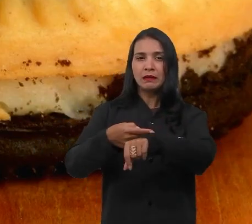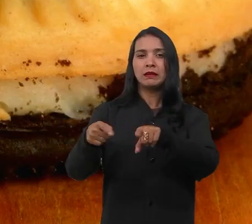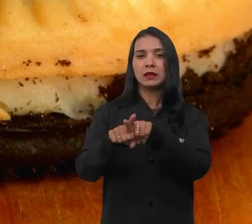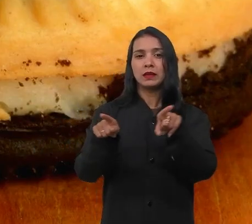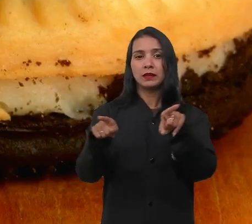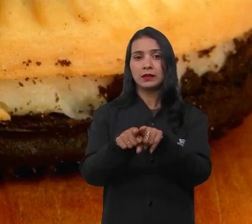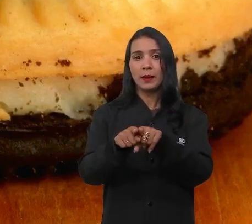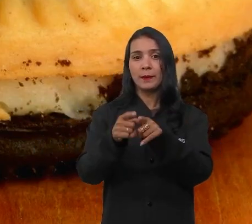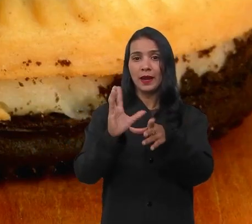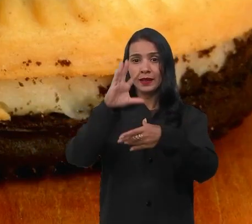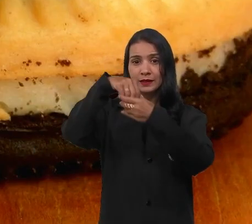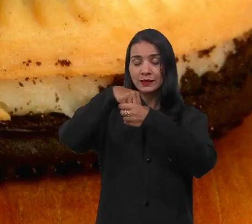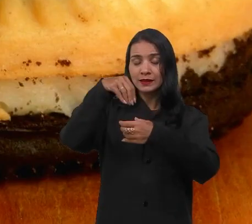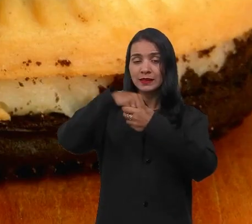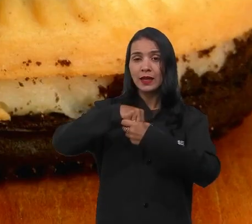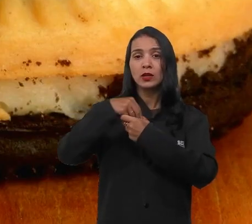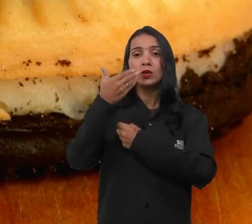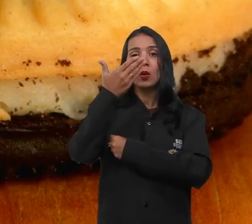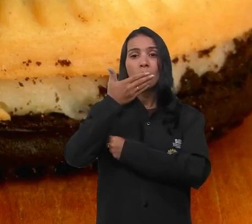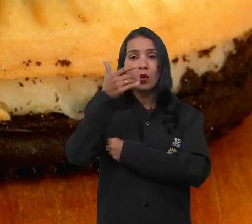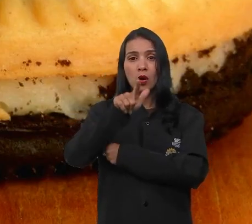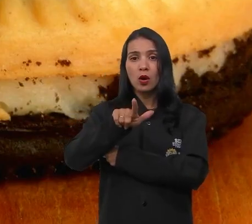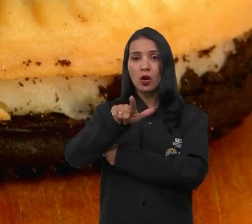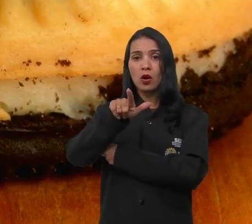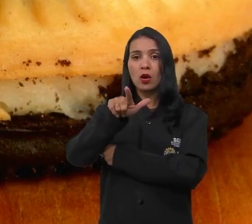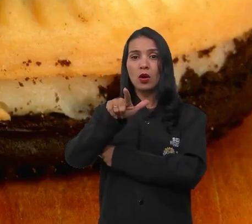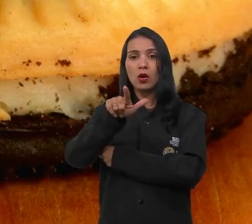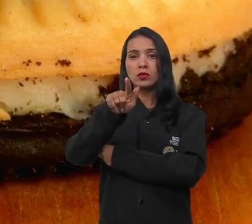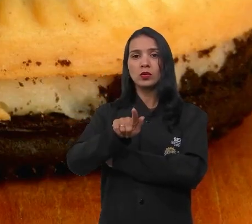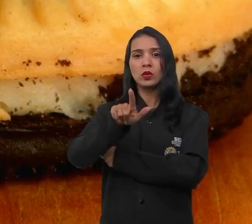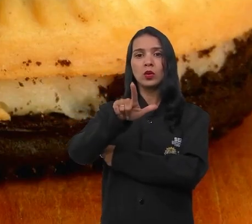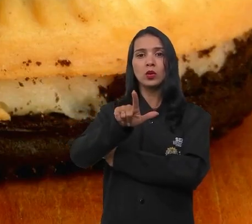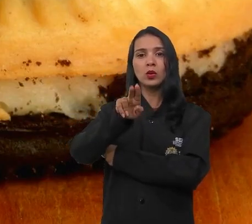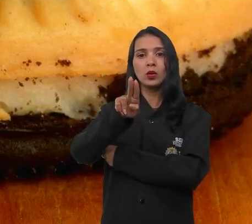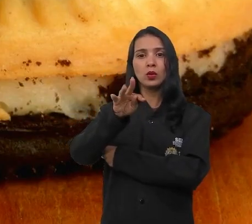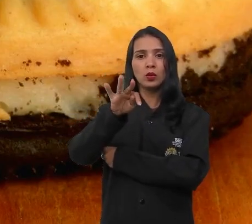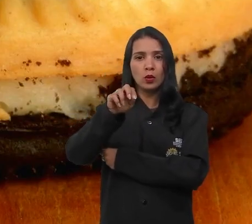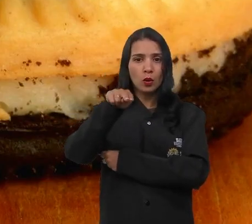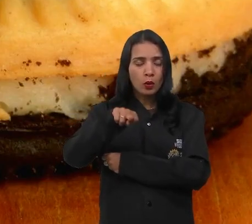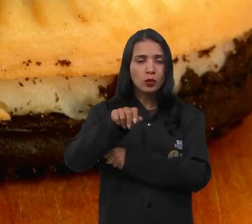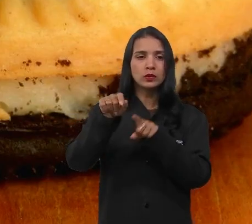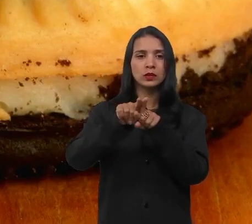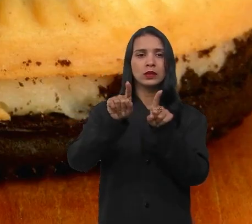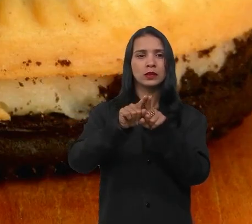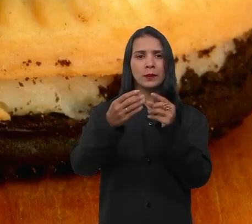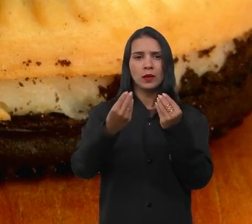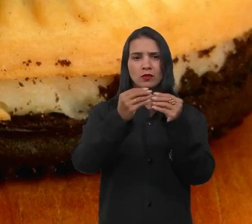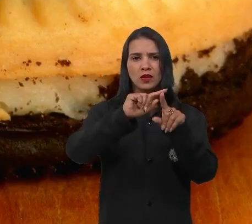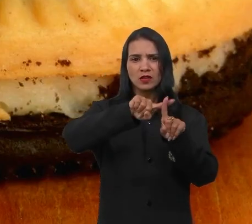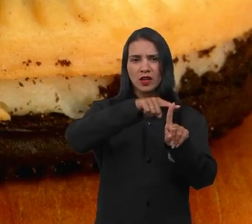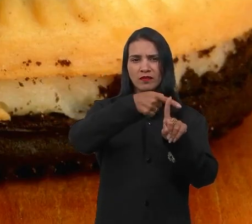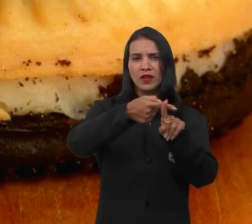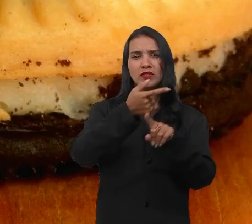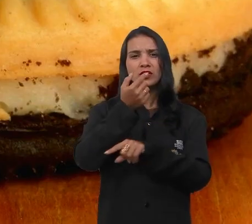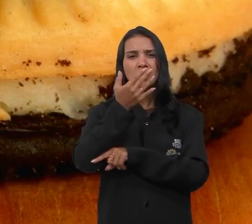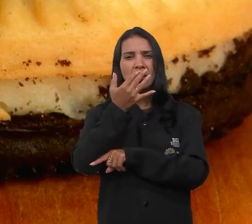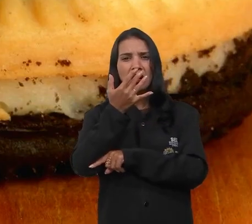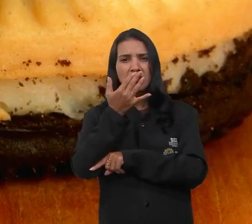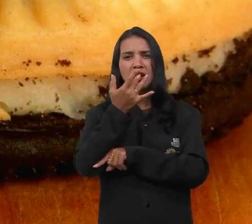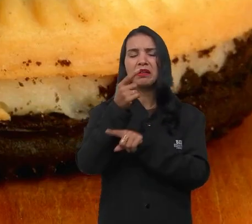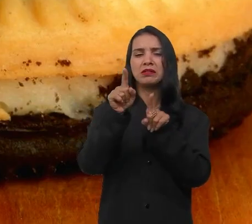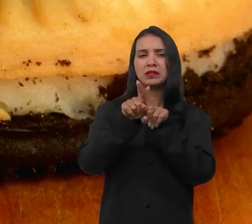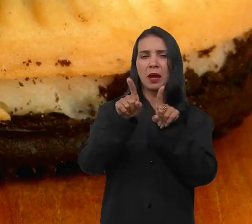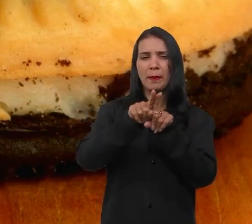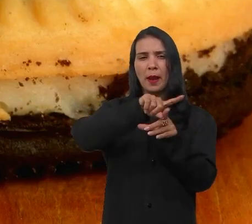uma digestibilidade um pouco mais difícil. Né? Ela vai ter o quê? Diversos aditivos ali, como corantes, estabilizantes,